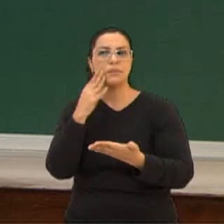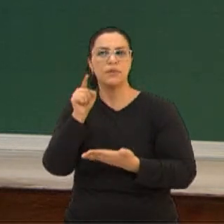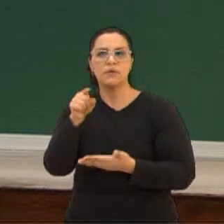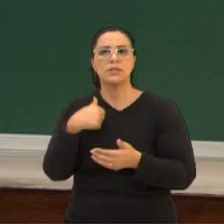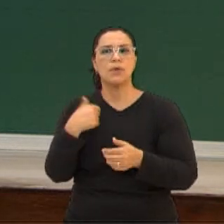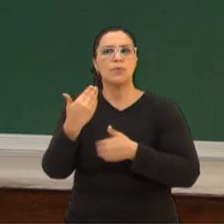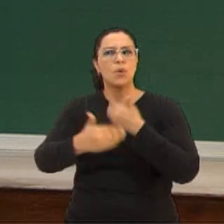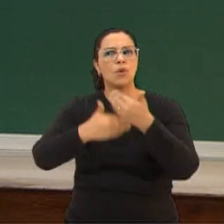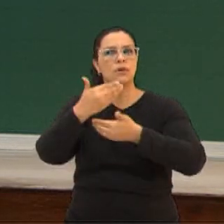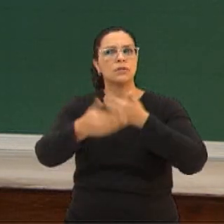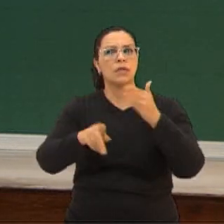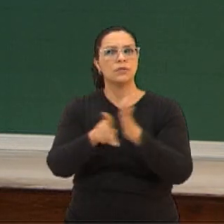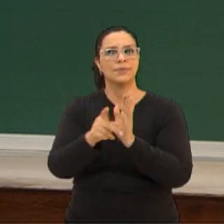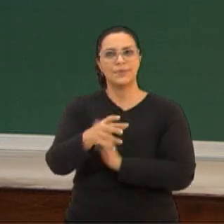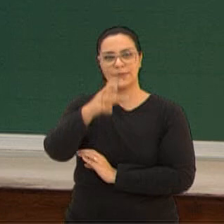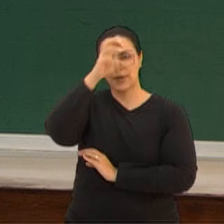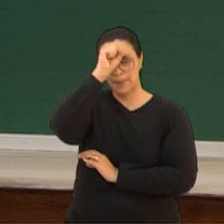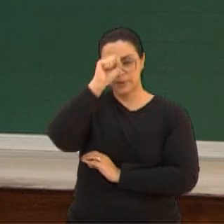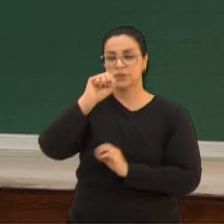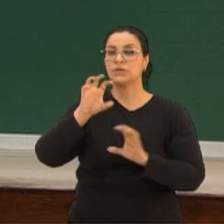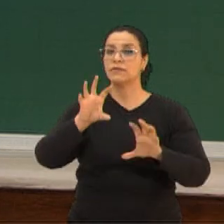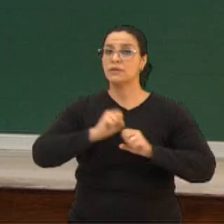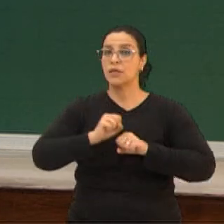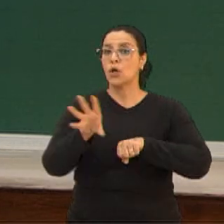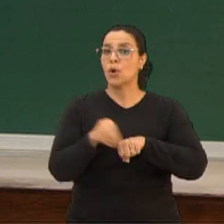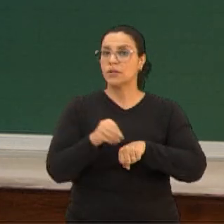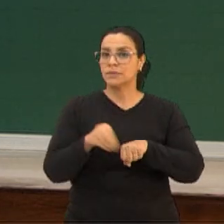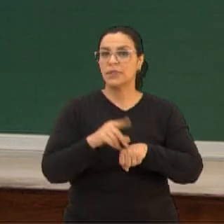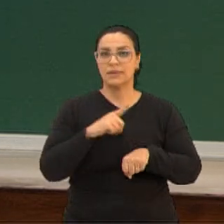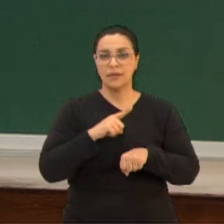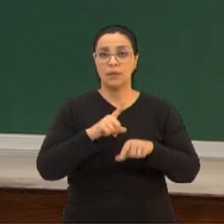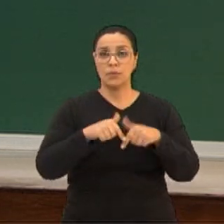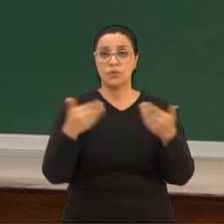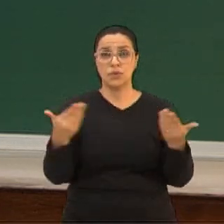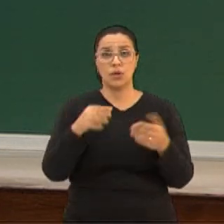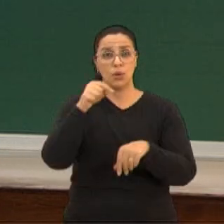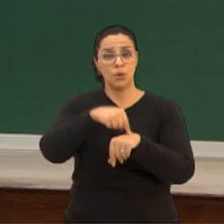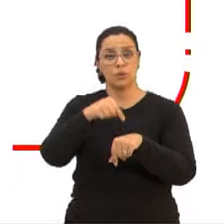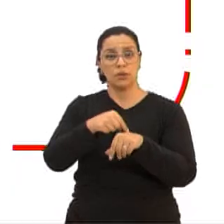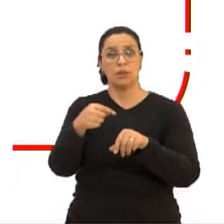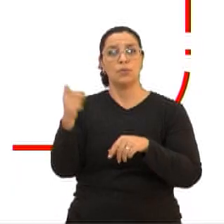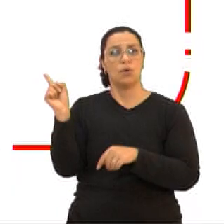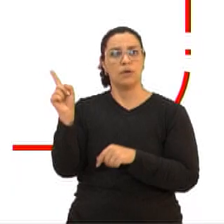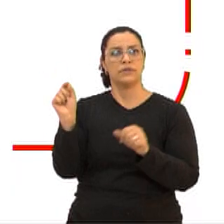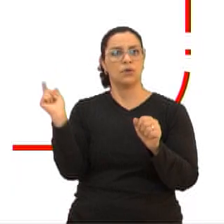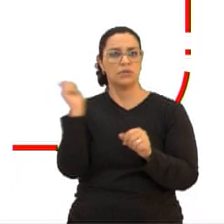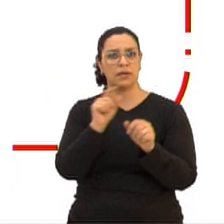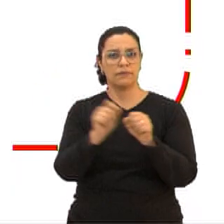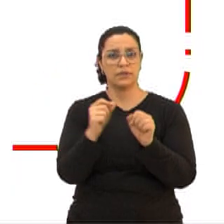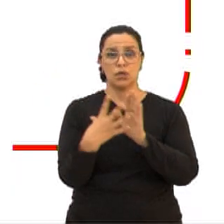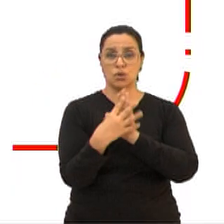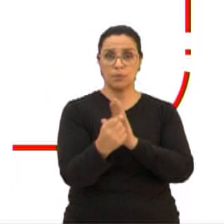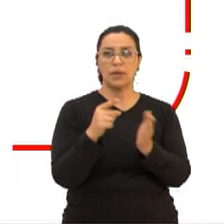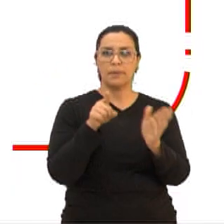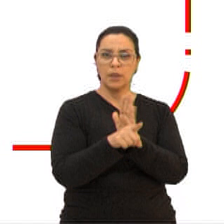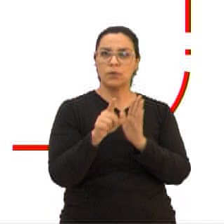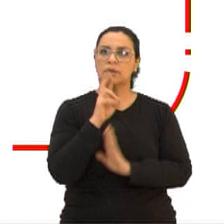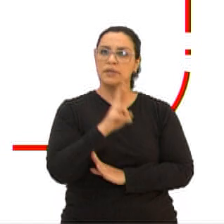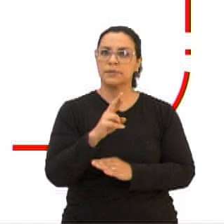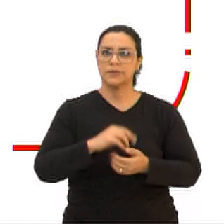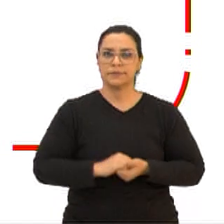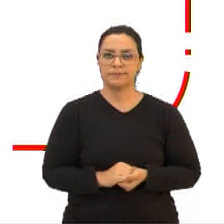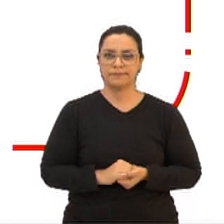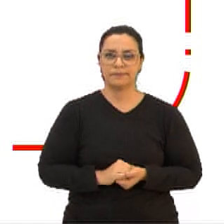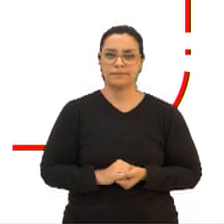o seu processo de apropriação do conhecimento. Então vai ficar um tempo na tela para que você possa copiar essa questão e